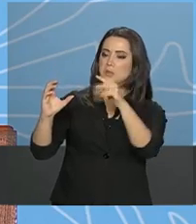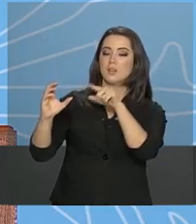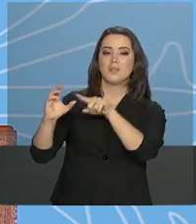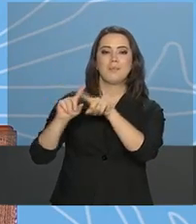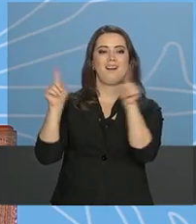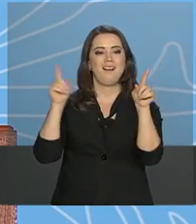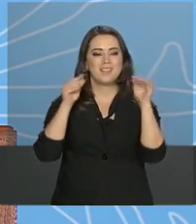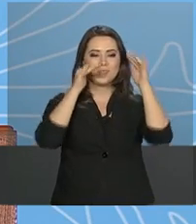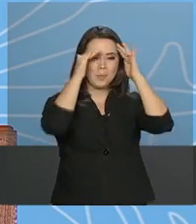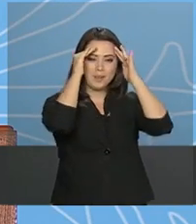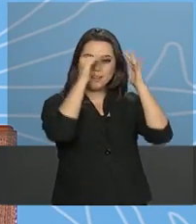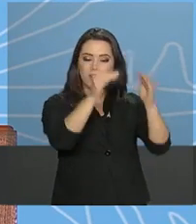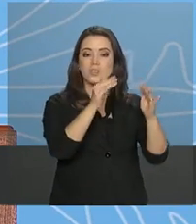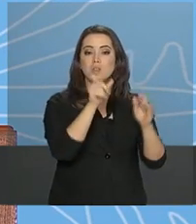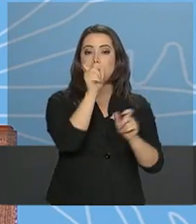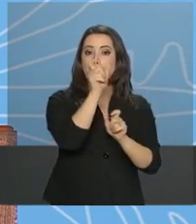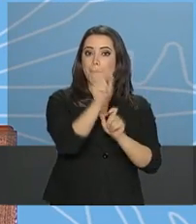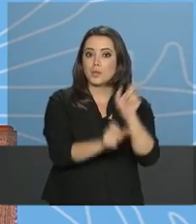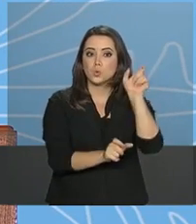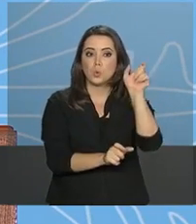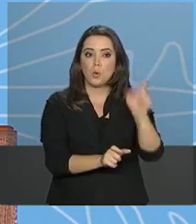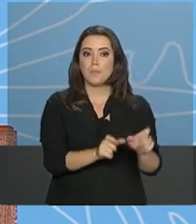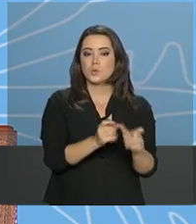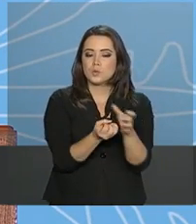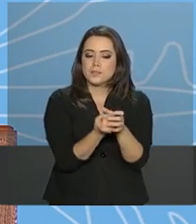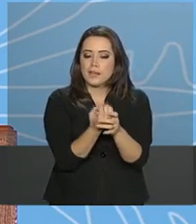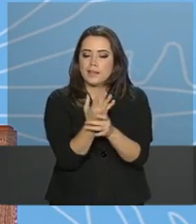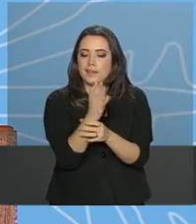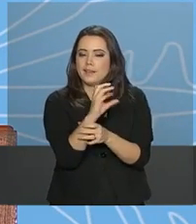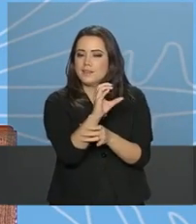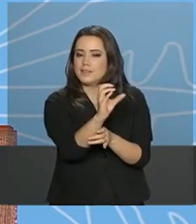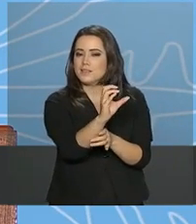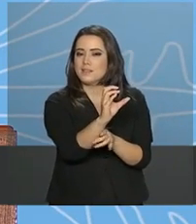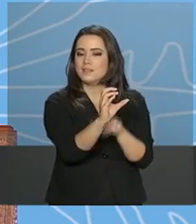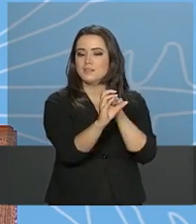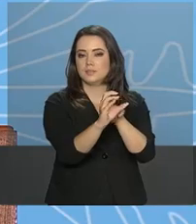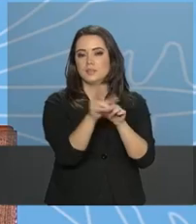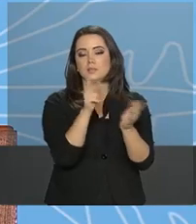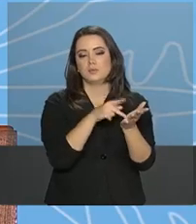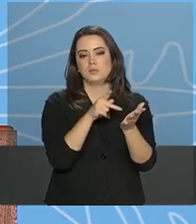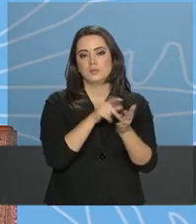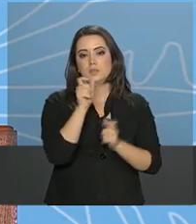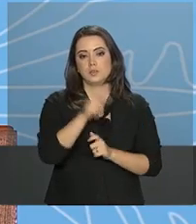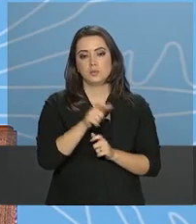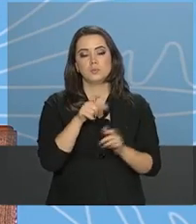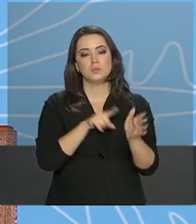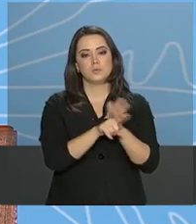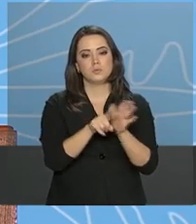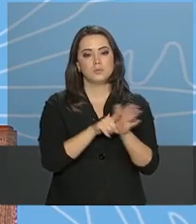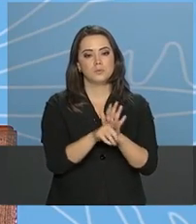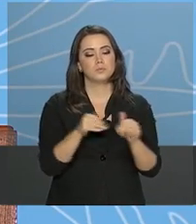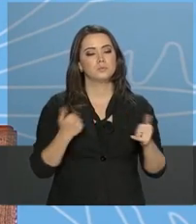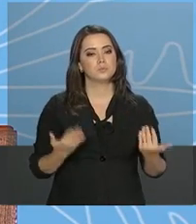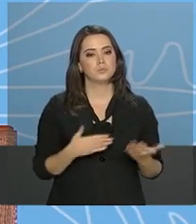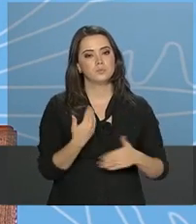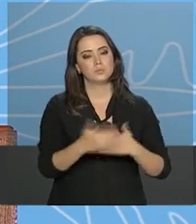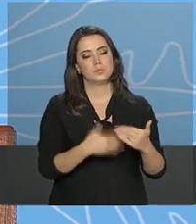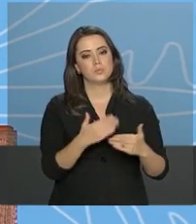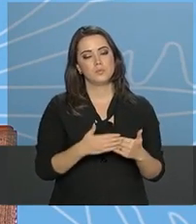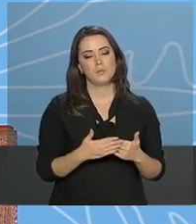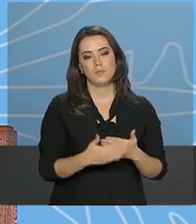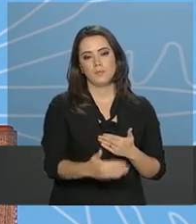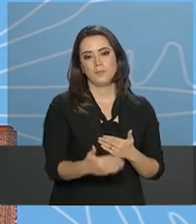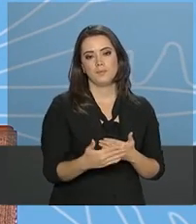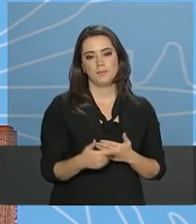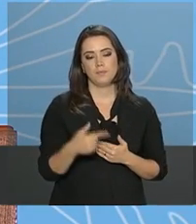outra coisa é prestigiar aquele que produz a ciência, que, na verdade, é o pesquisador. Ao longo